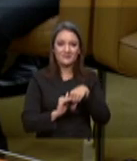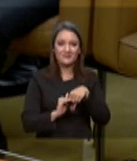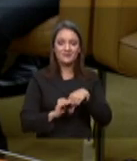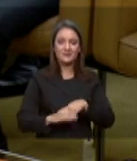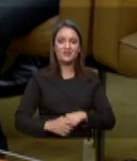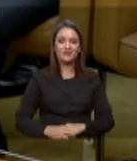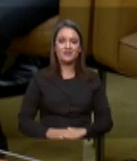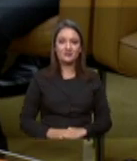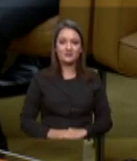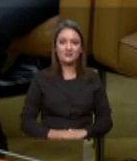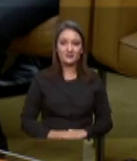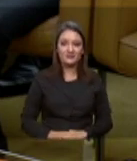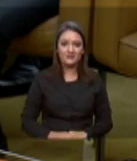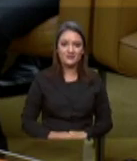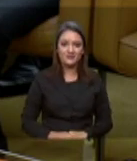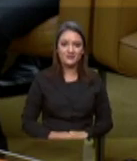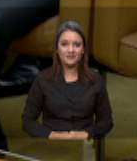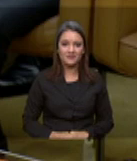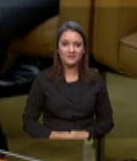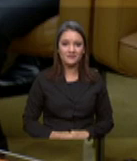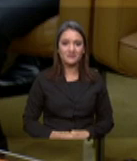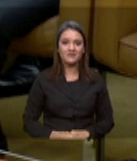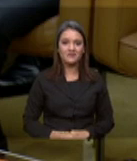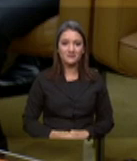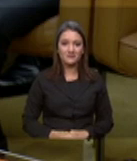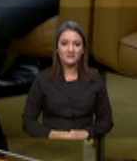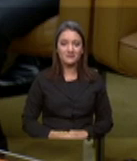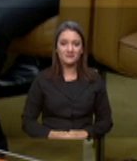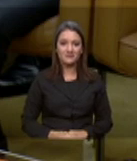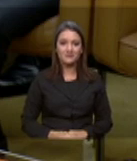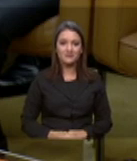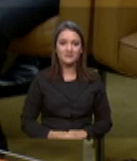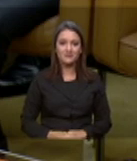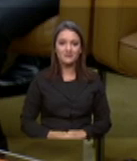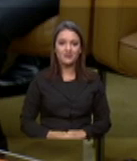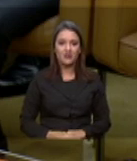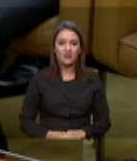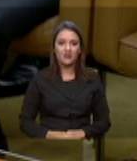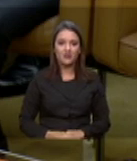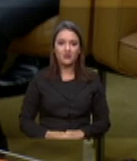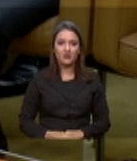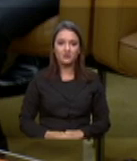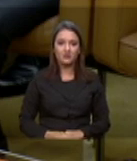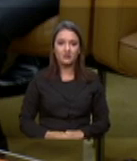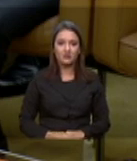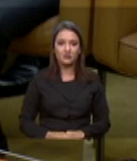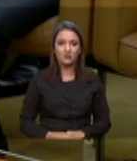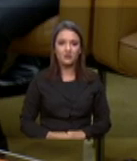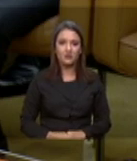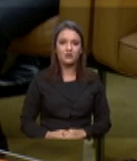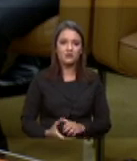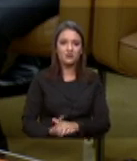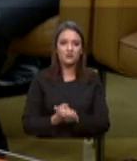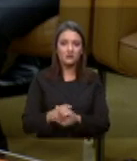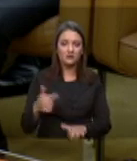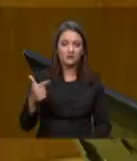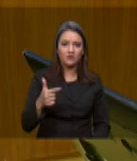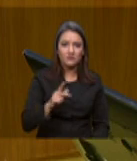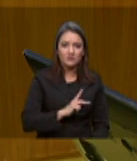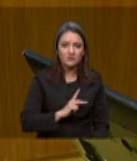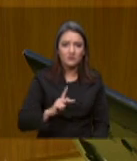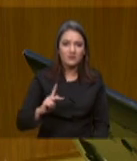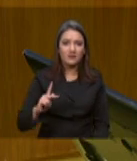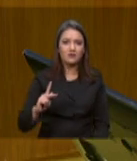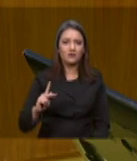nominar, mas a vice-presidente Rosa Weber e a ministra Carmen